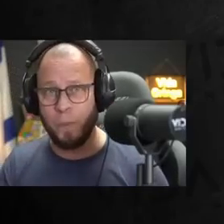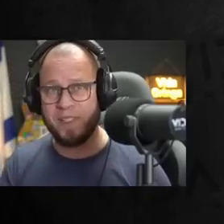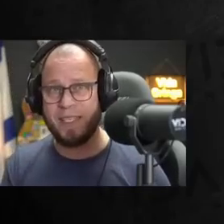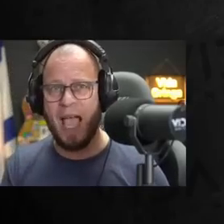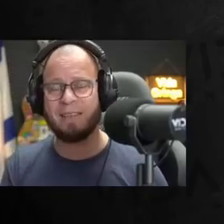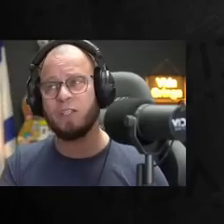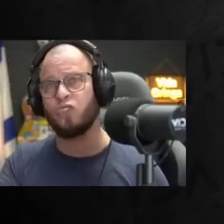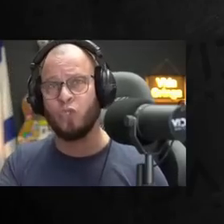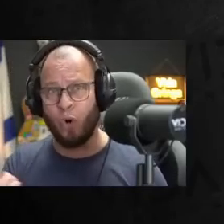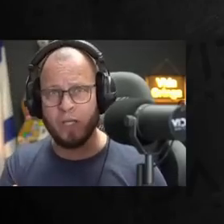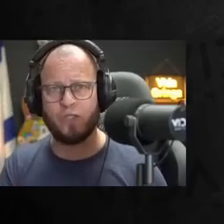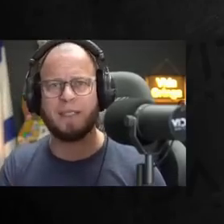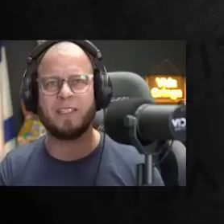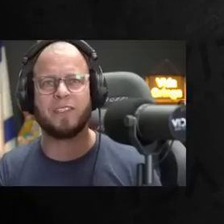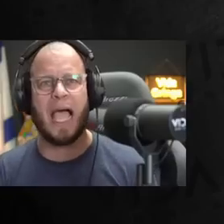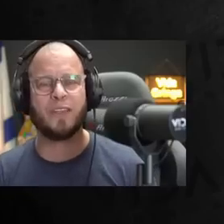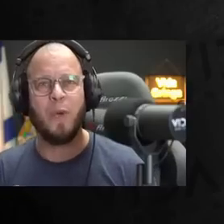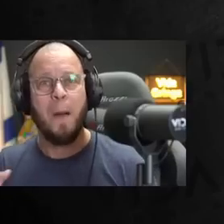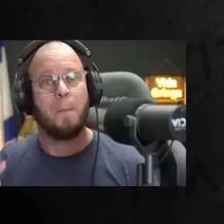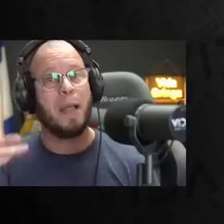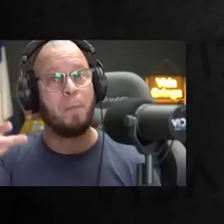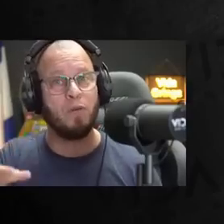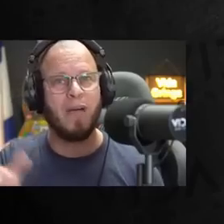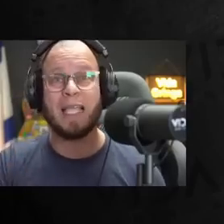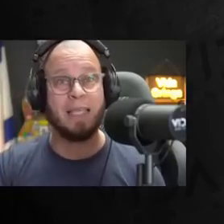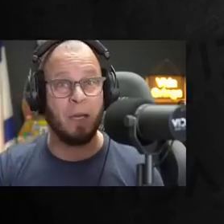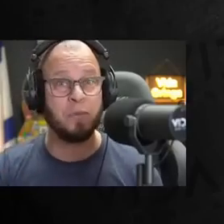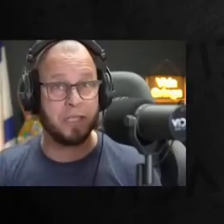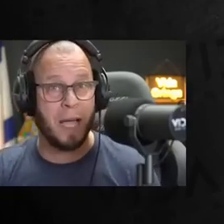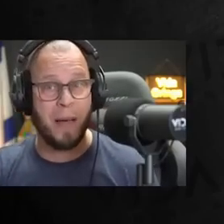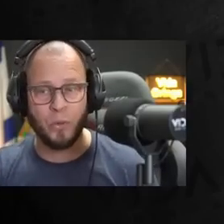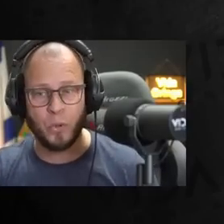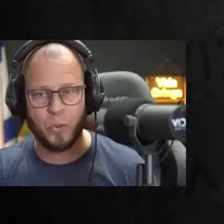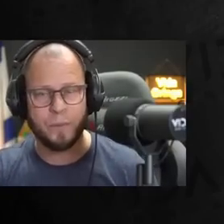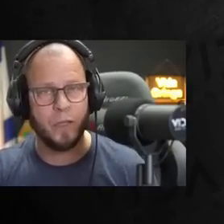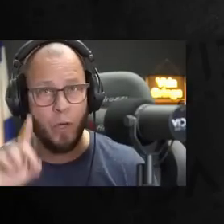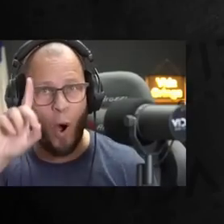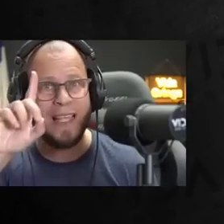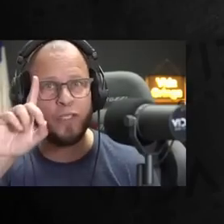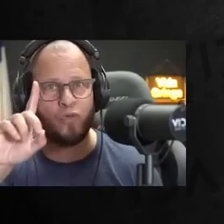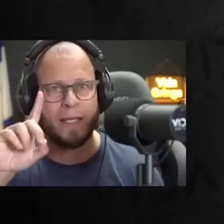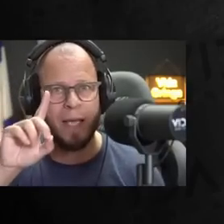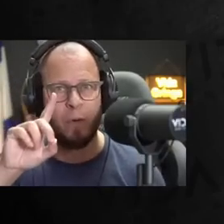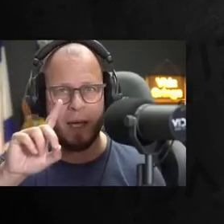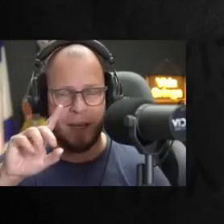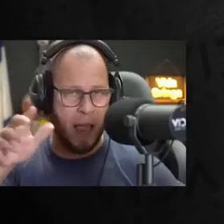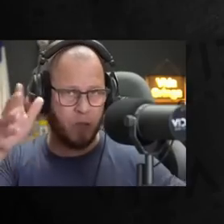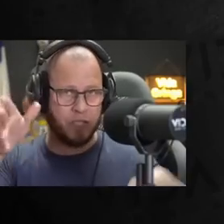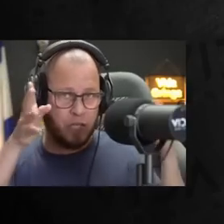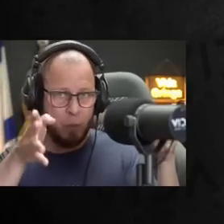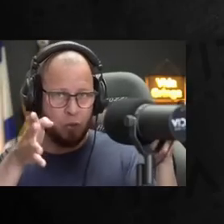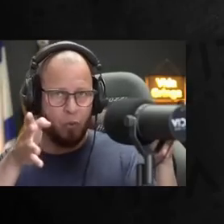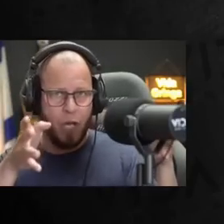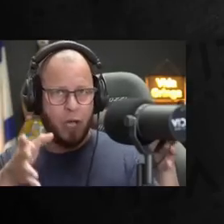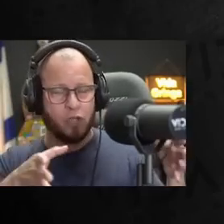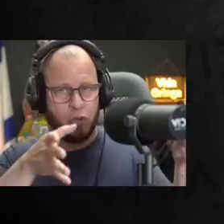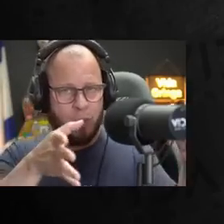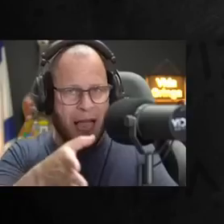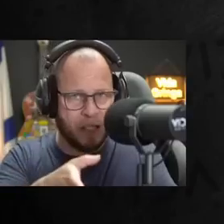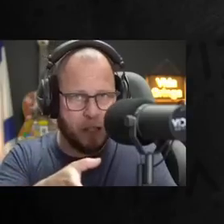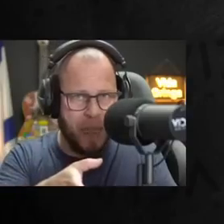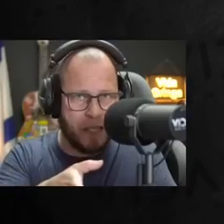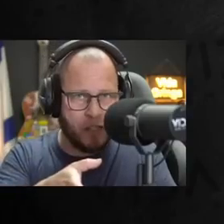foi o psiquiatra trouxe o atestado para provar que não está maluco e olha isso aqui agora é onde a gente botou